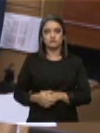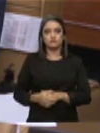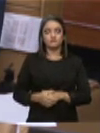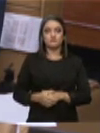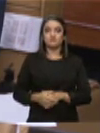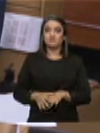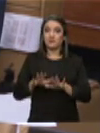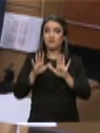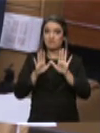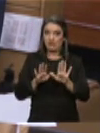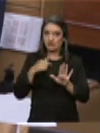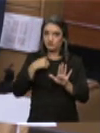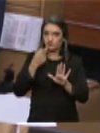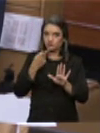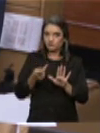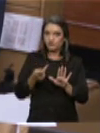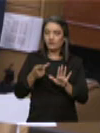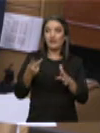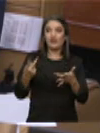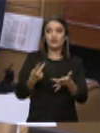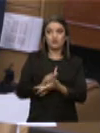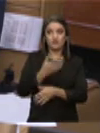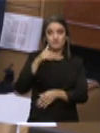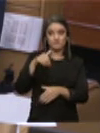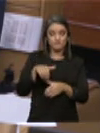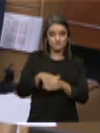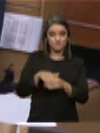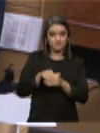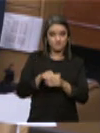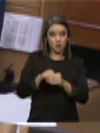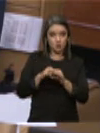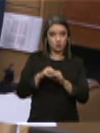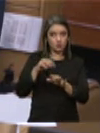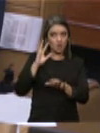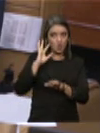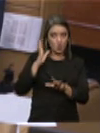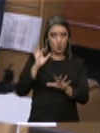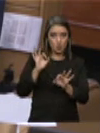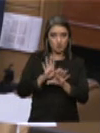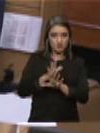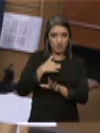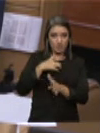me permito adiantar, tem havido unanimidade na conclusão do voto que eu